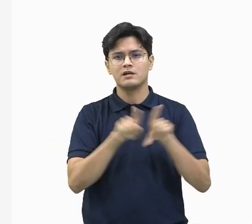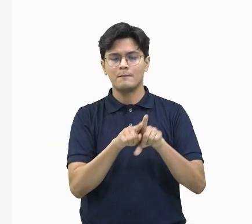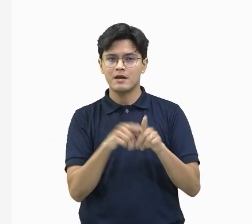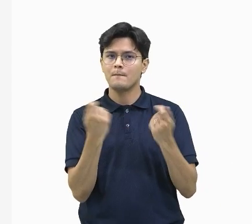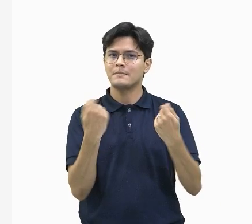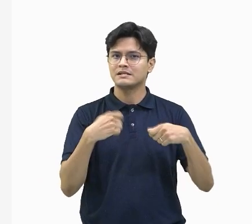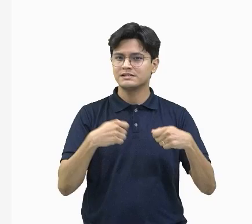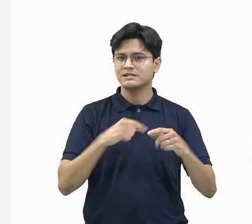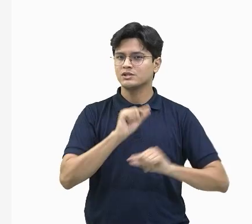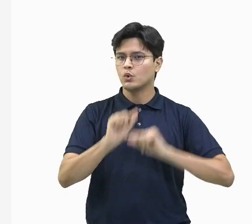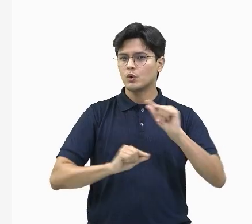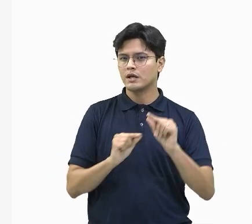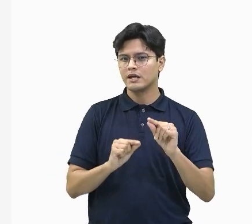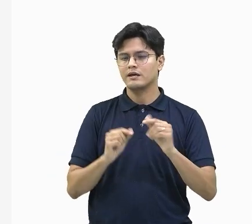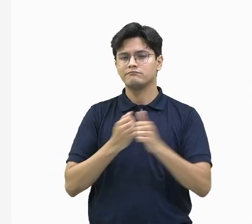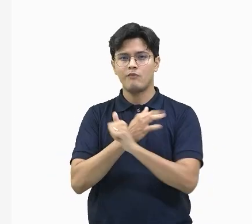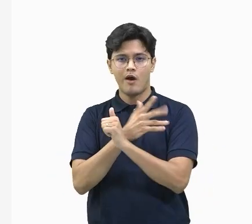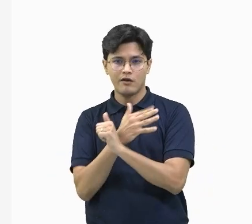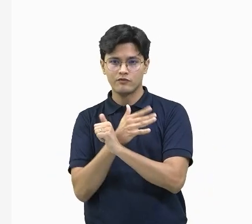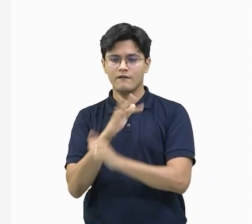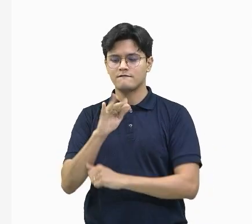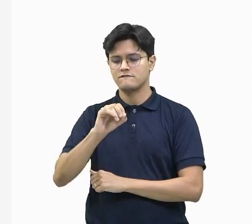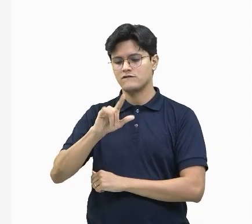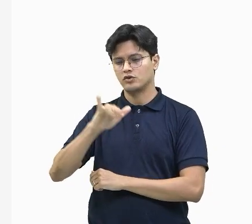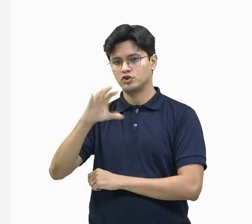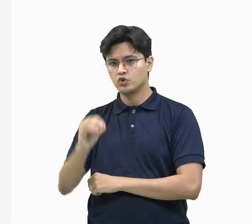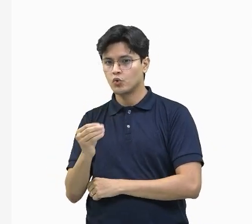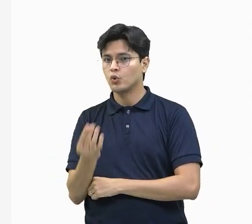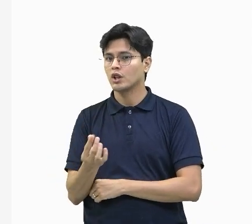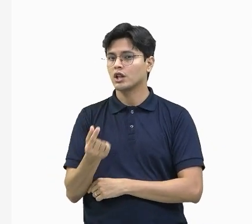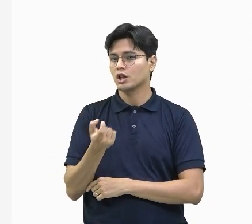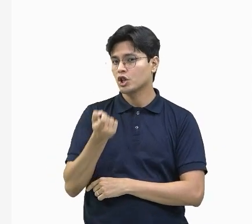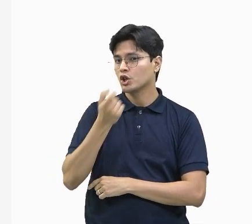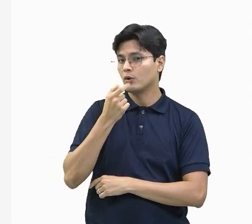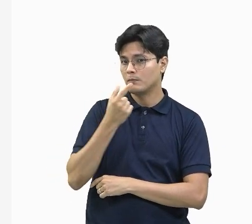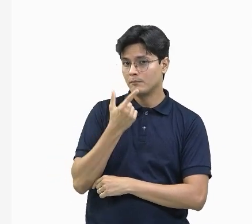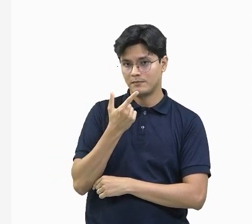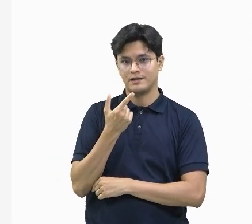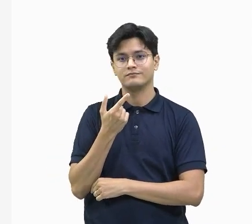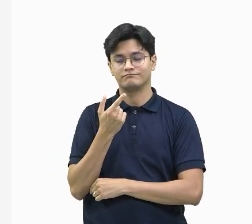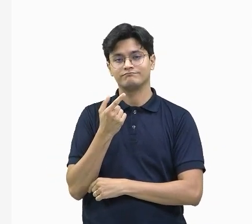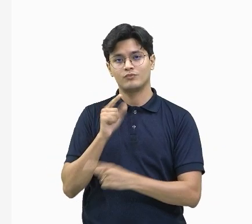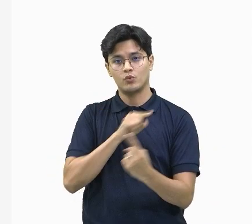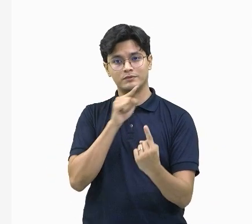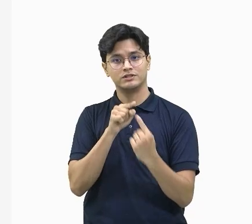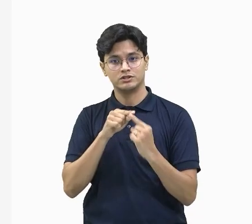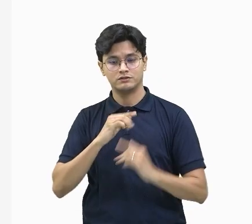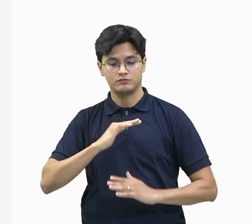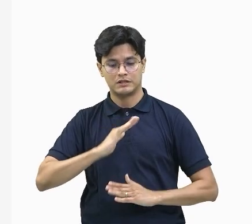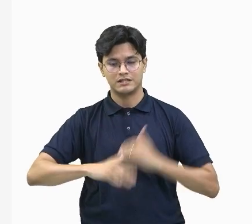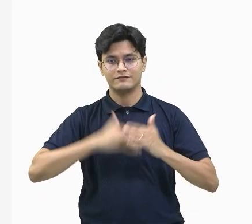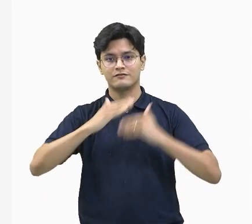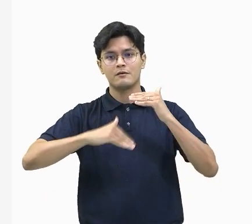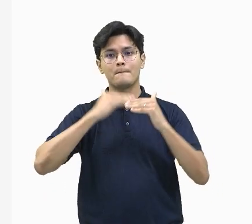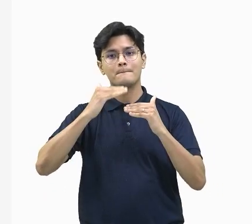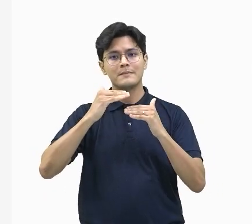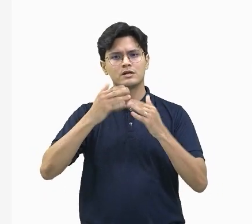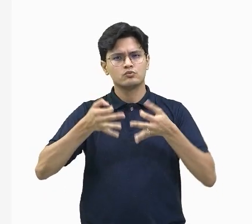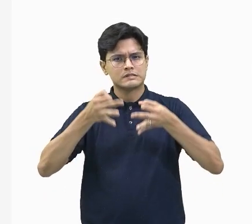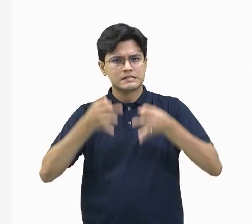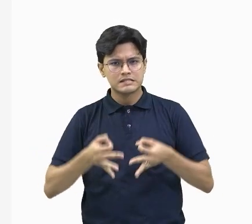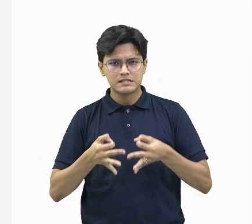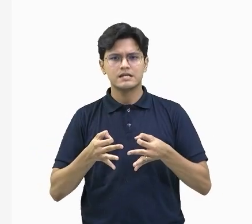suplementação de ácido fólico para o desenvolvimento adequado do sistema neurológico do bebê, bem como de